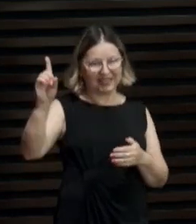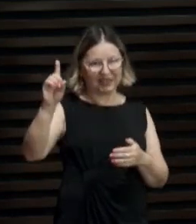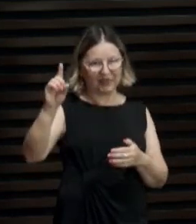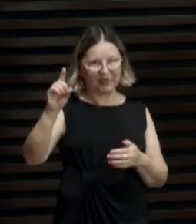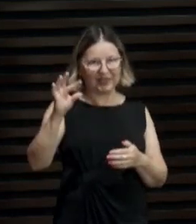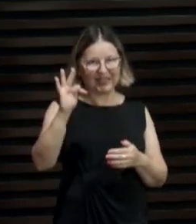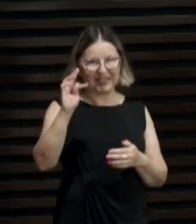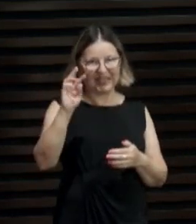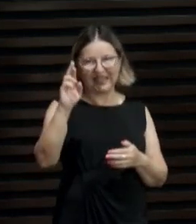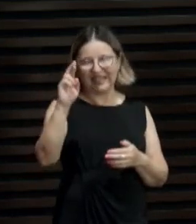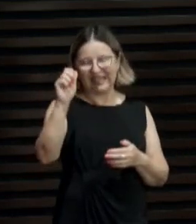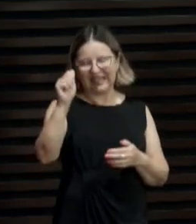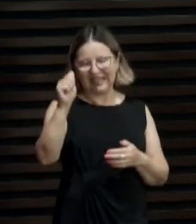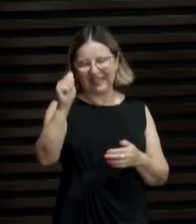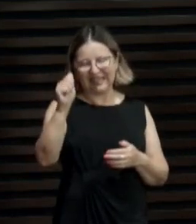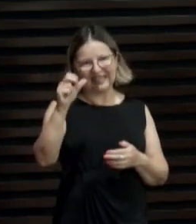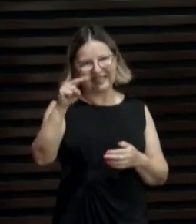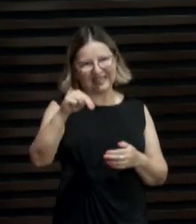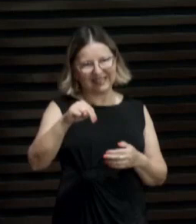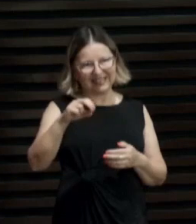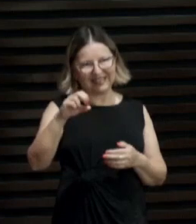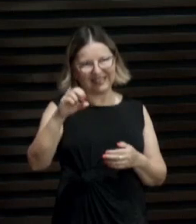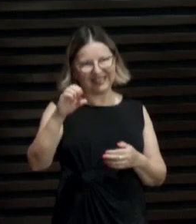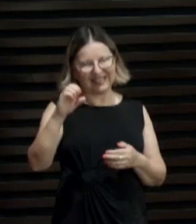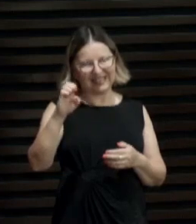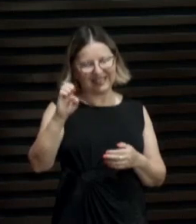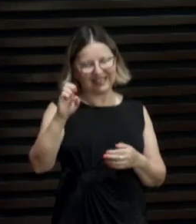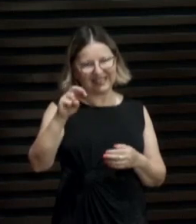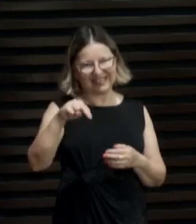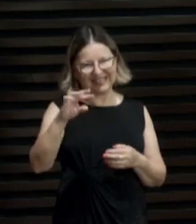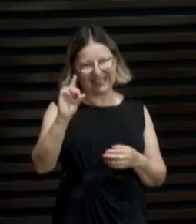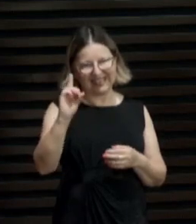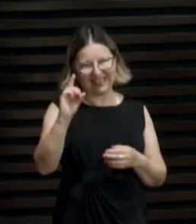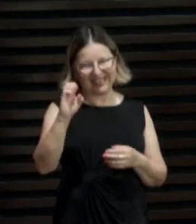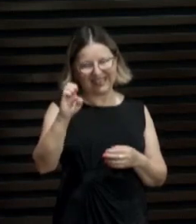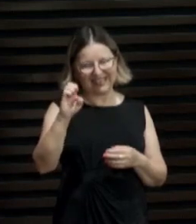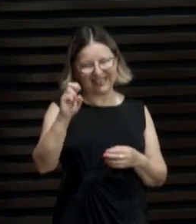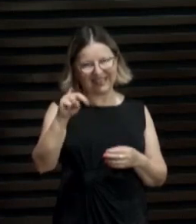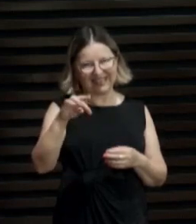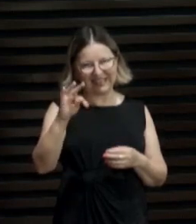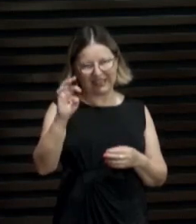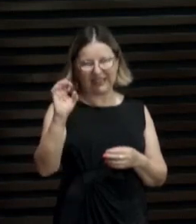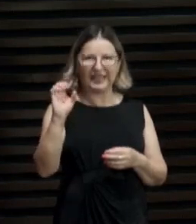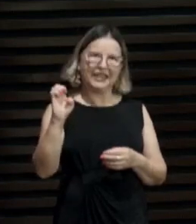criação, na medida em que Ele está acima dela e não é limitado por ela, não sendo limitado pelo espaço